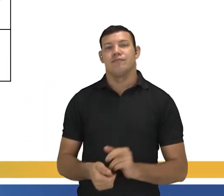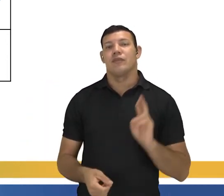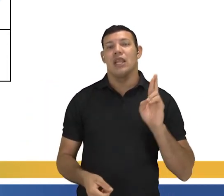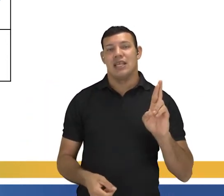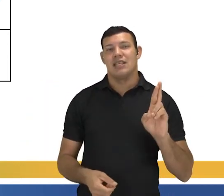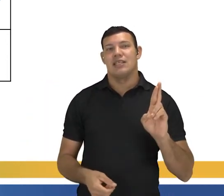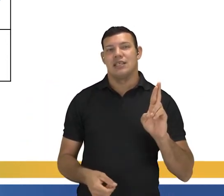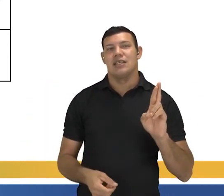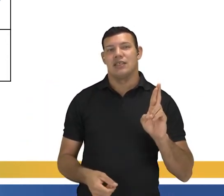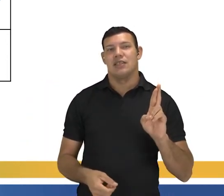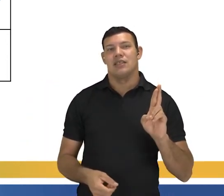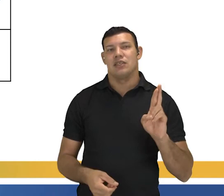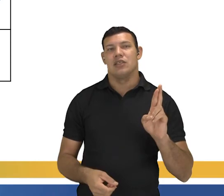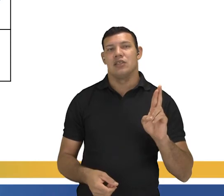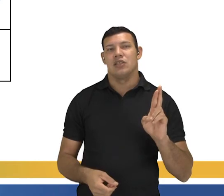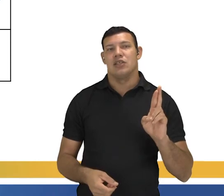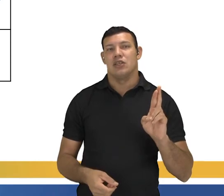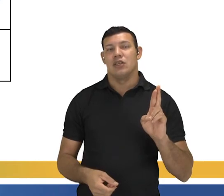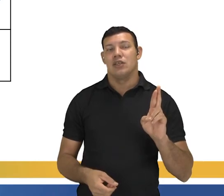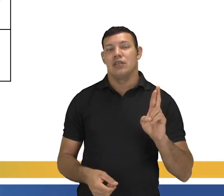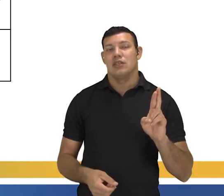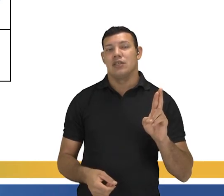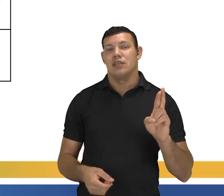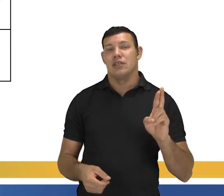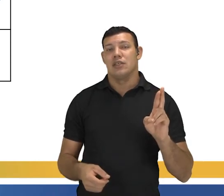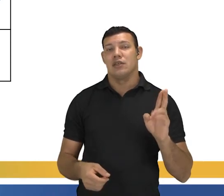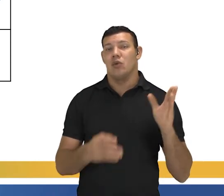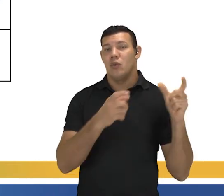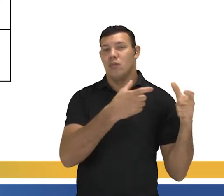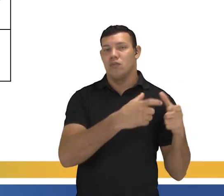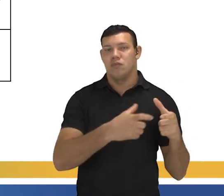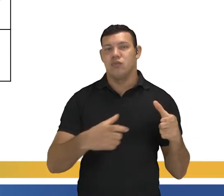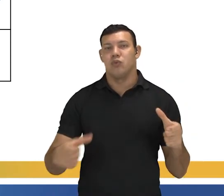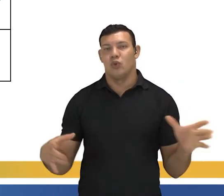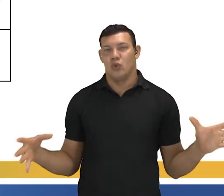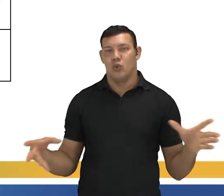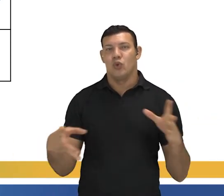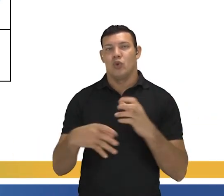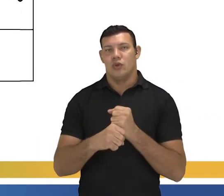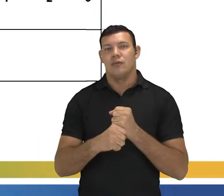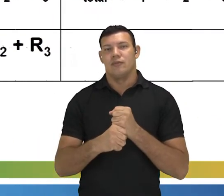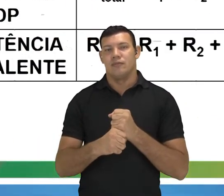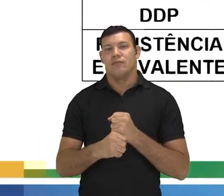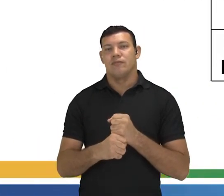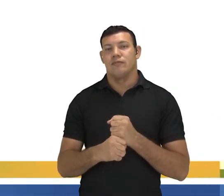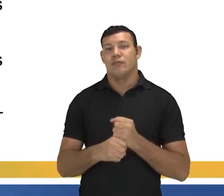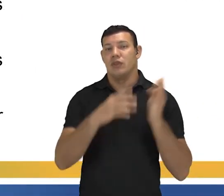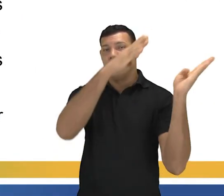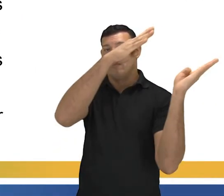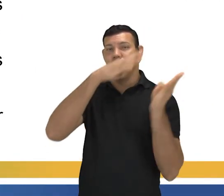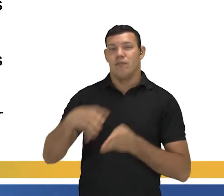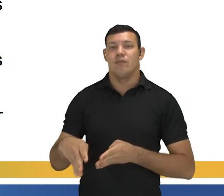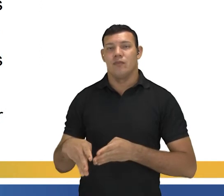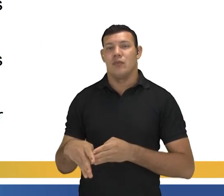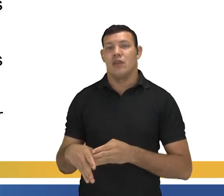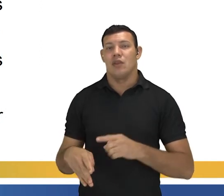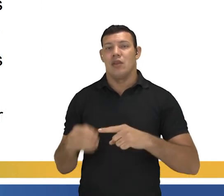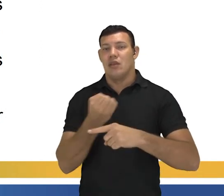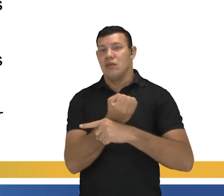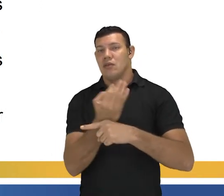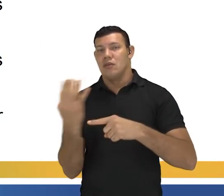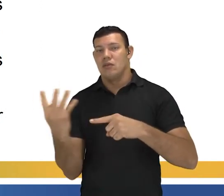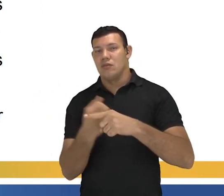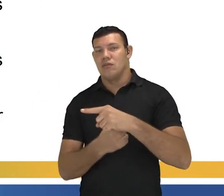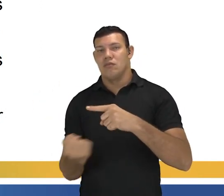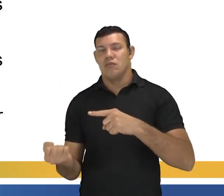e na associação em paralelo vai ser a soma do inverso, que vai ficar então uma fração. Vamos então